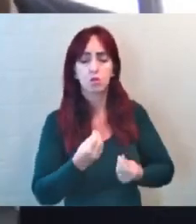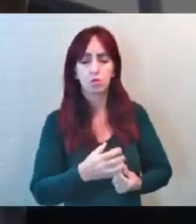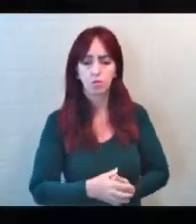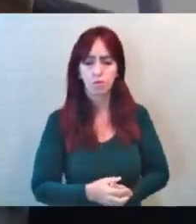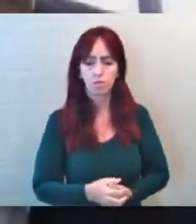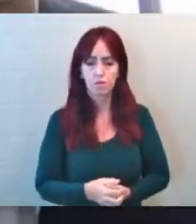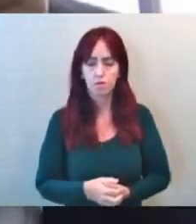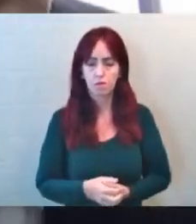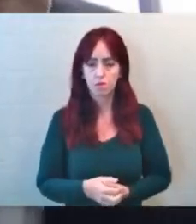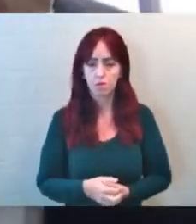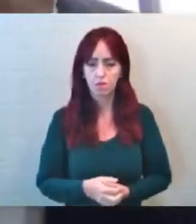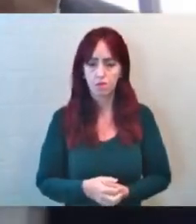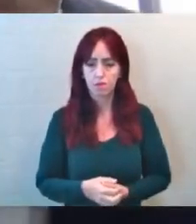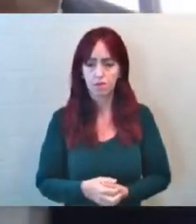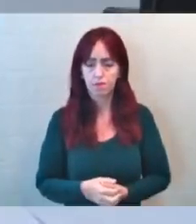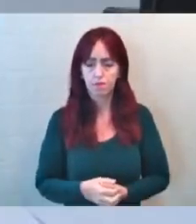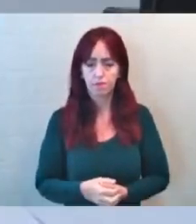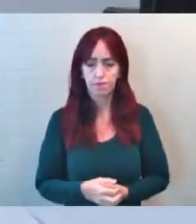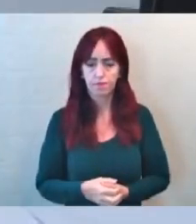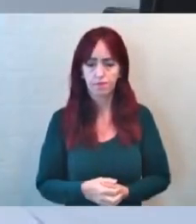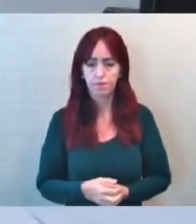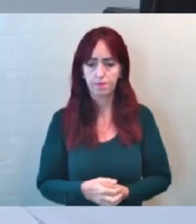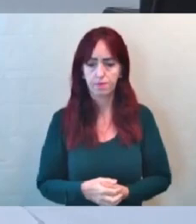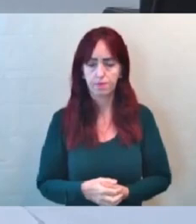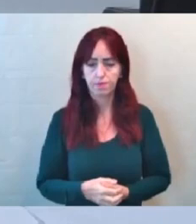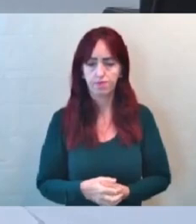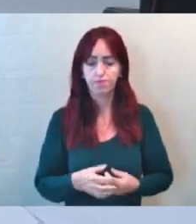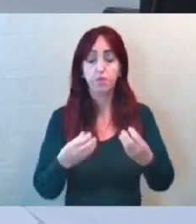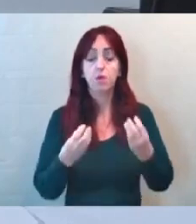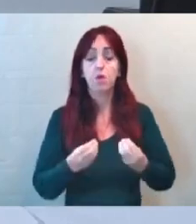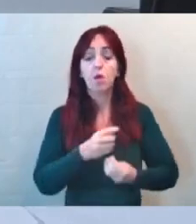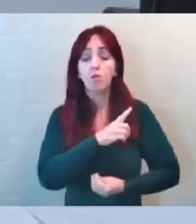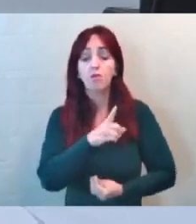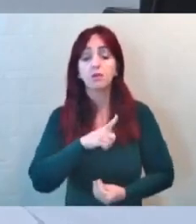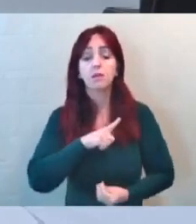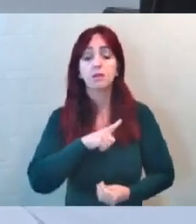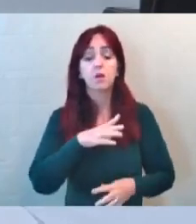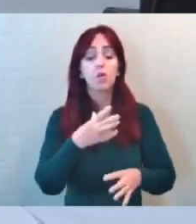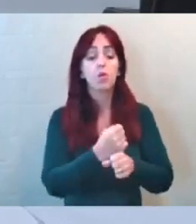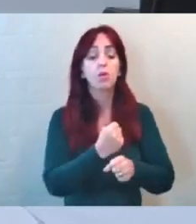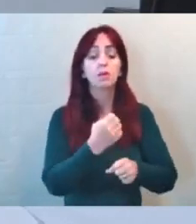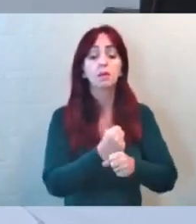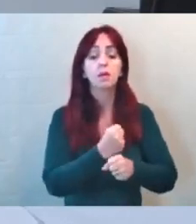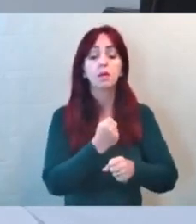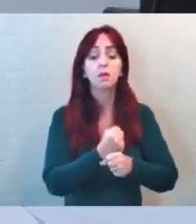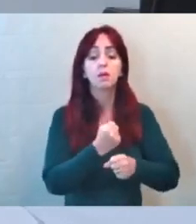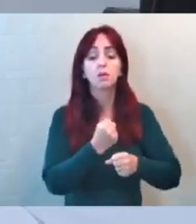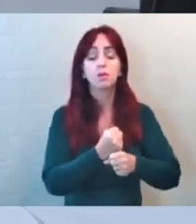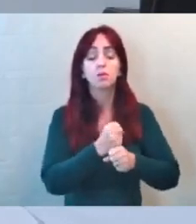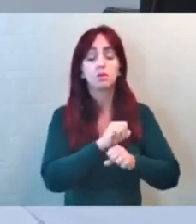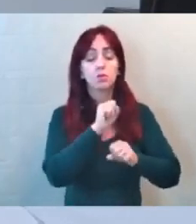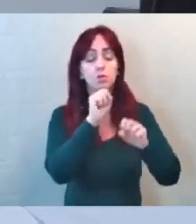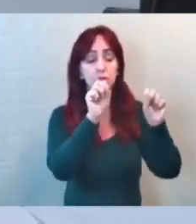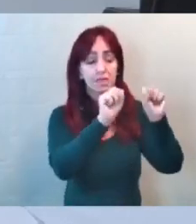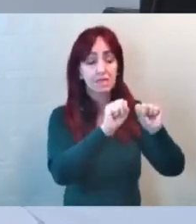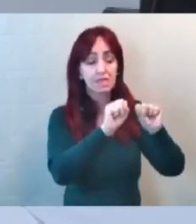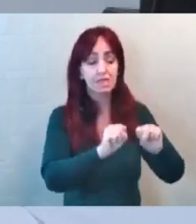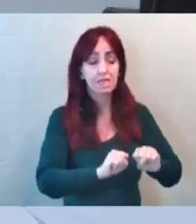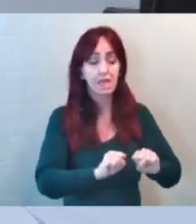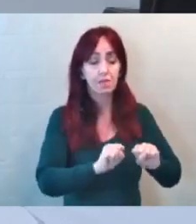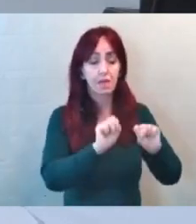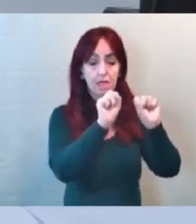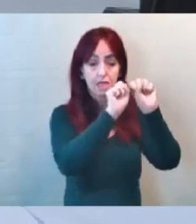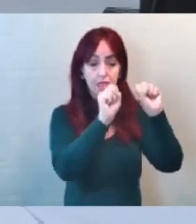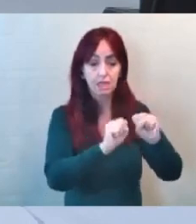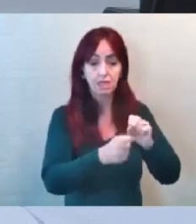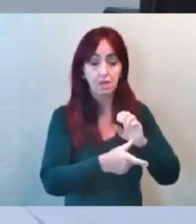Desculpa, vereadora, não entendi a pergunta. Como que vocês estão contando o cálculo do sistema antes da aprovação